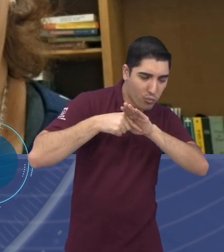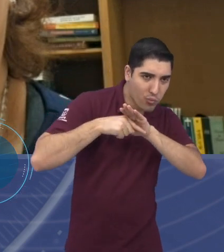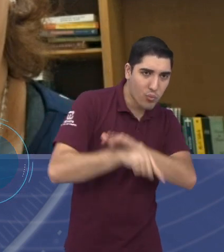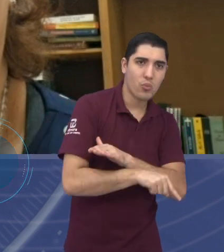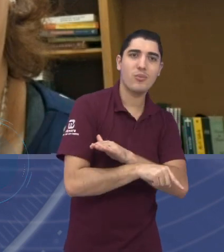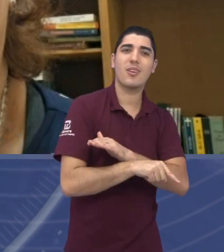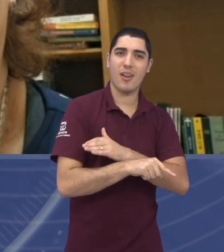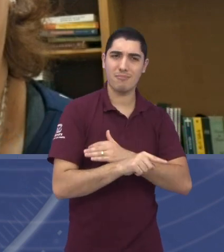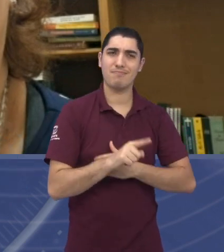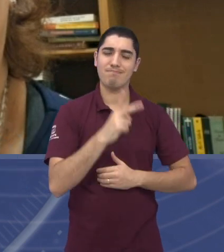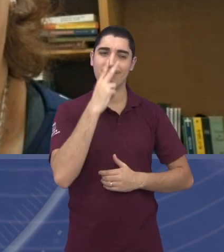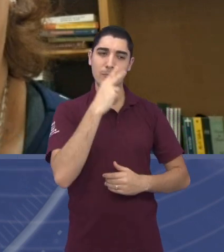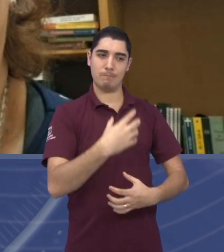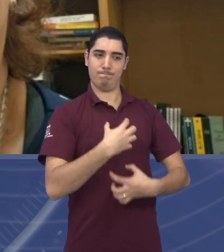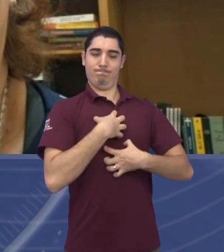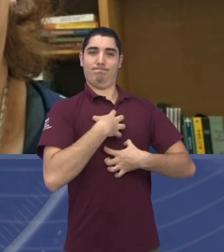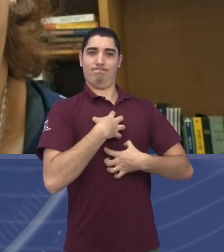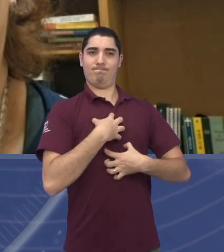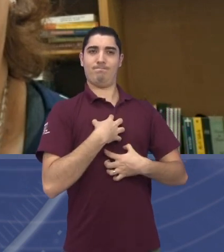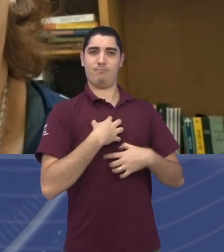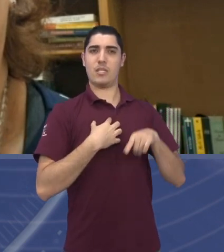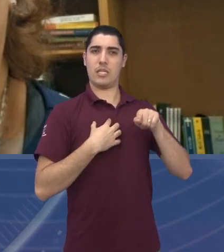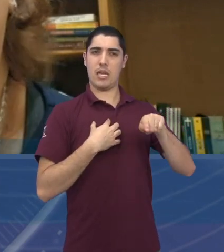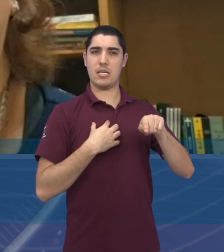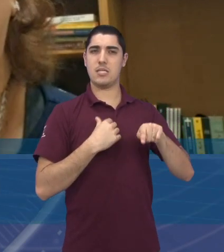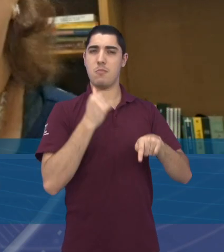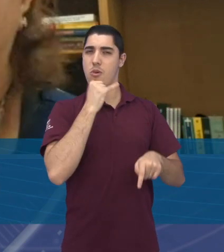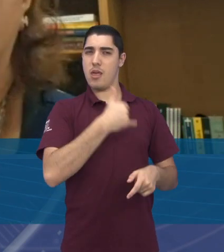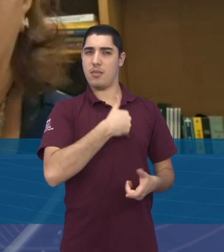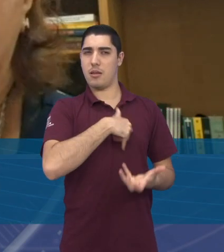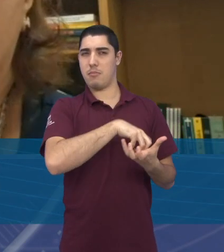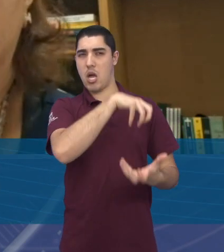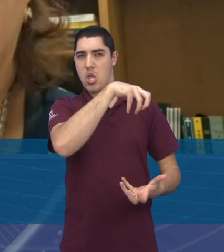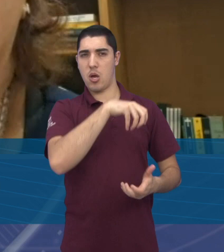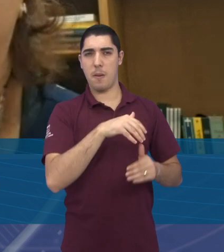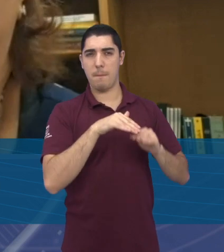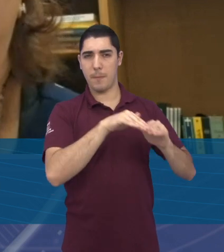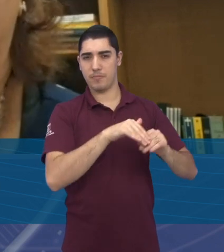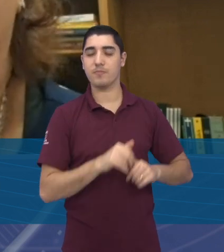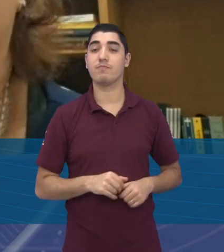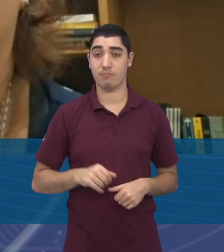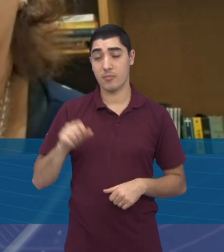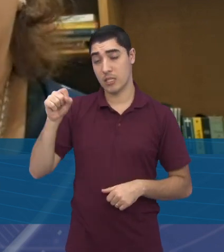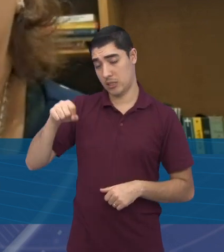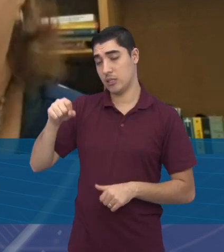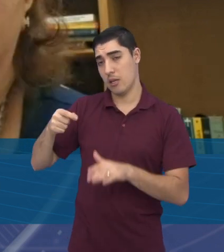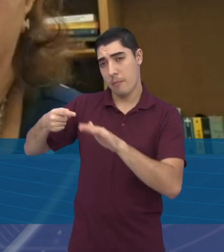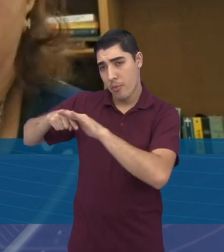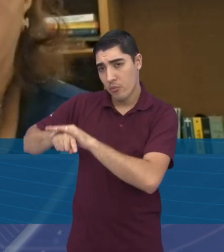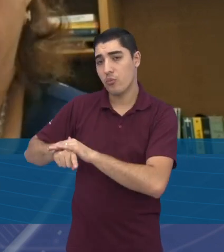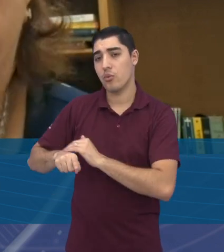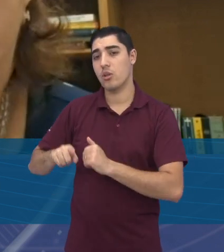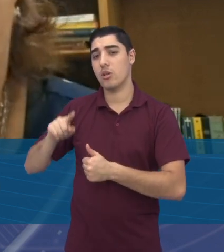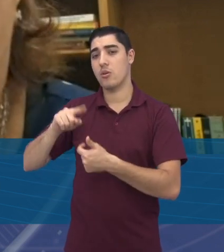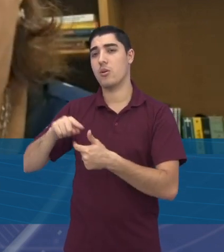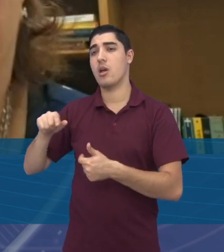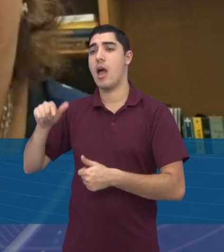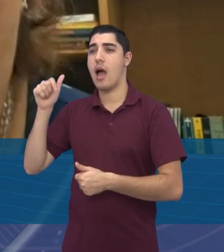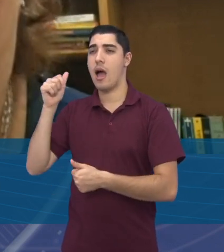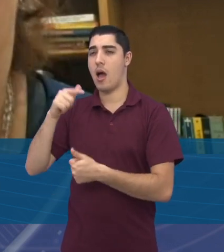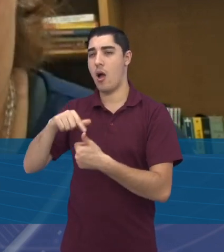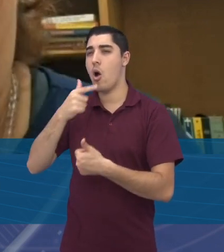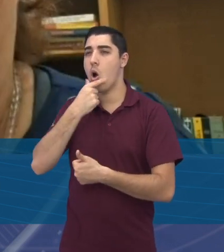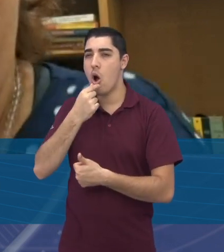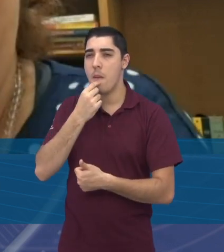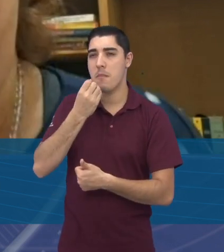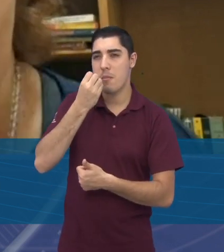dentro de nós esse significado, né? É profundo e é histórico, né? Os homens são magos e as mulheres bruxas, né?